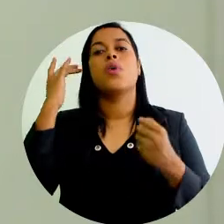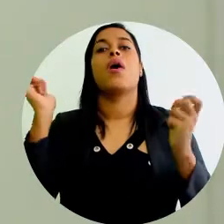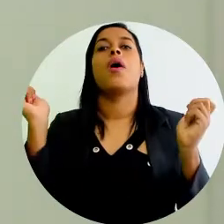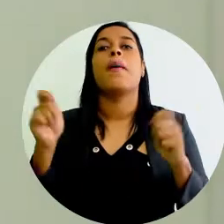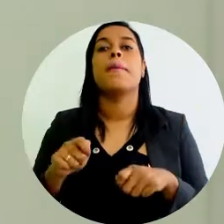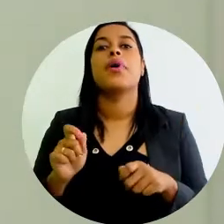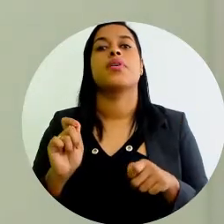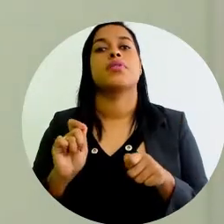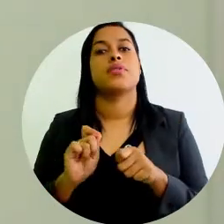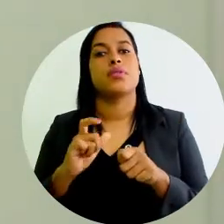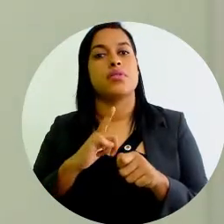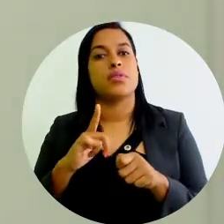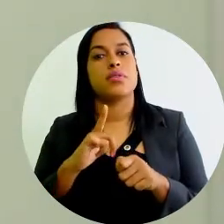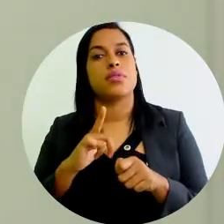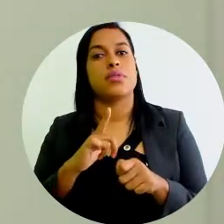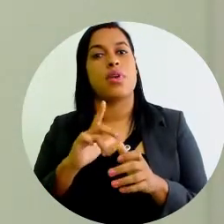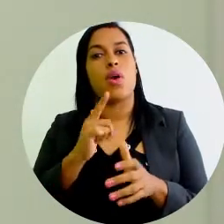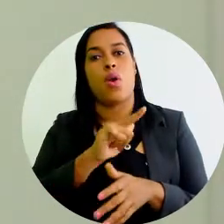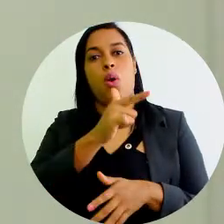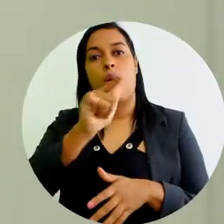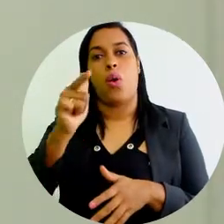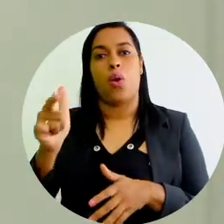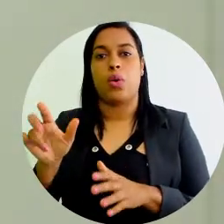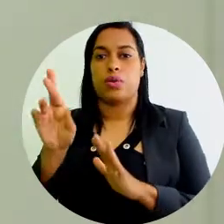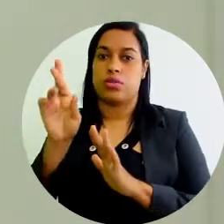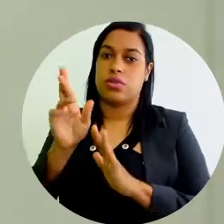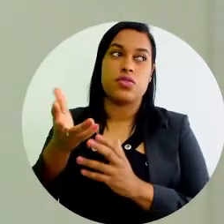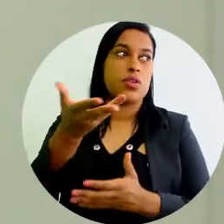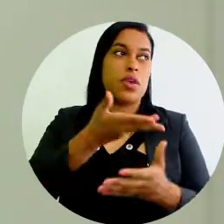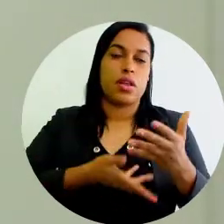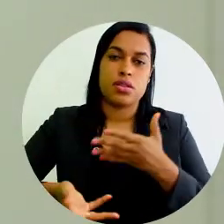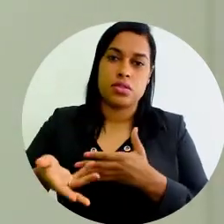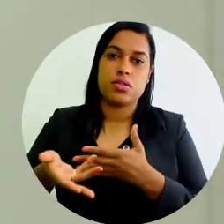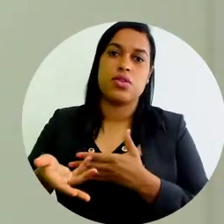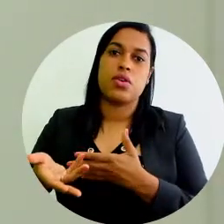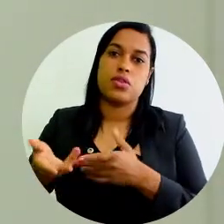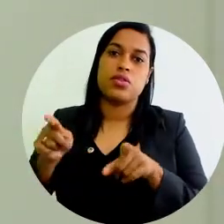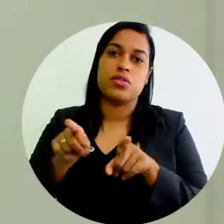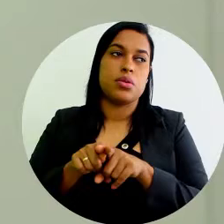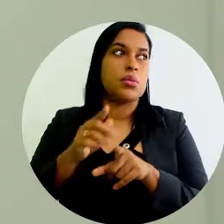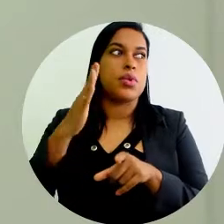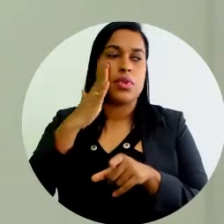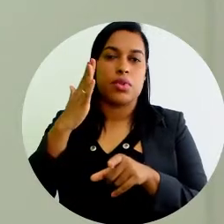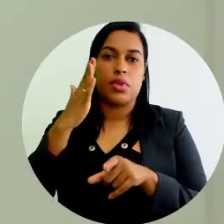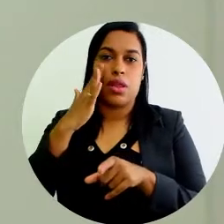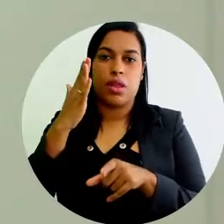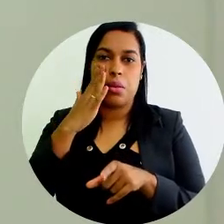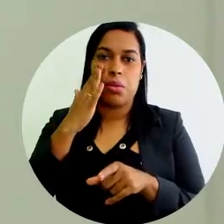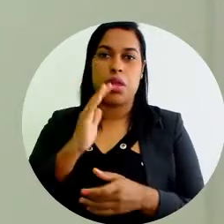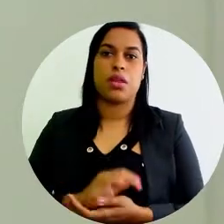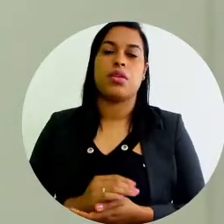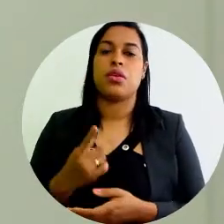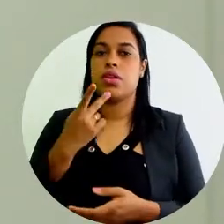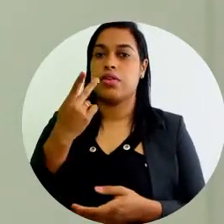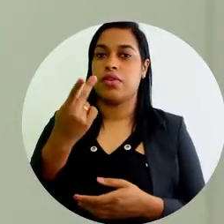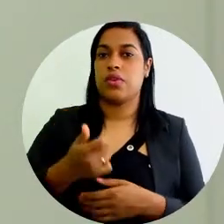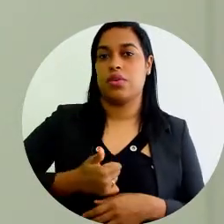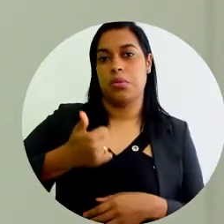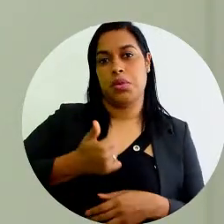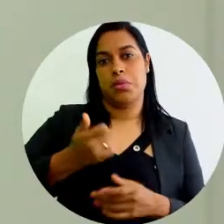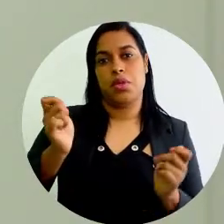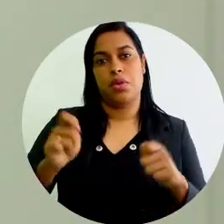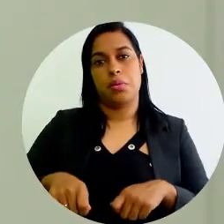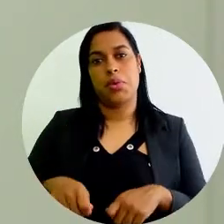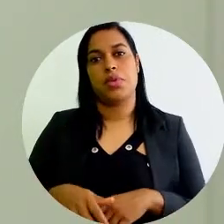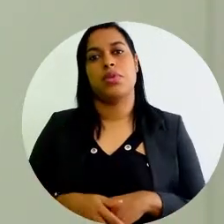sujeito e capaz de estabelecer outras relações, de fazer outras compreensões e, como a gente